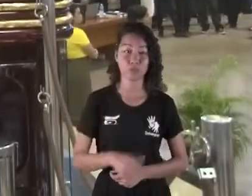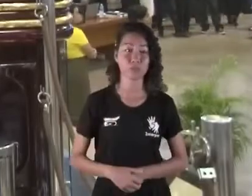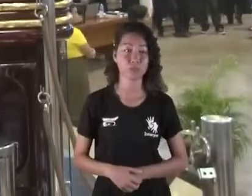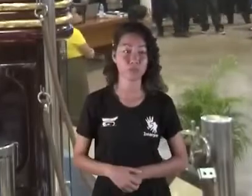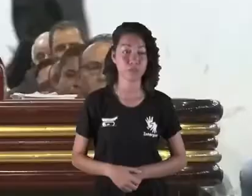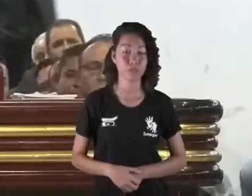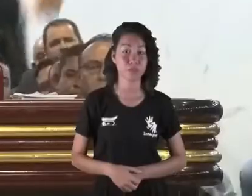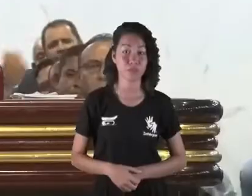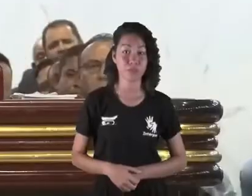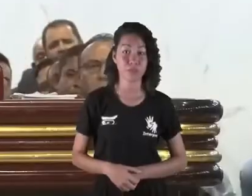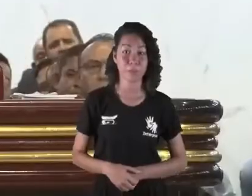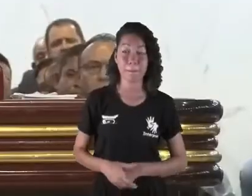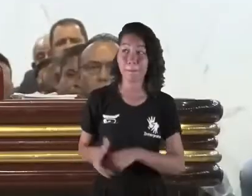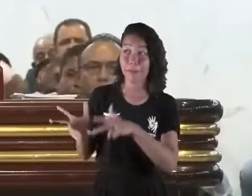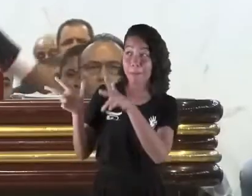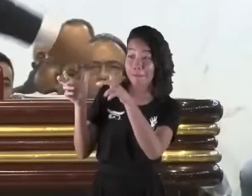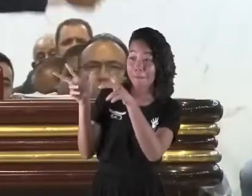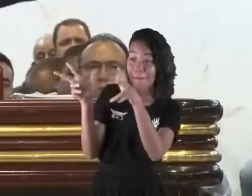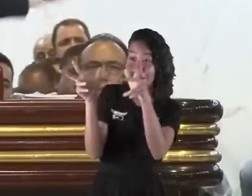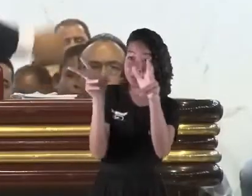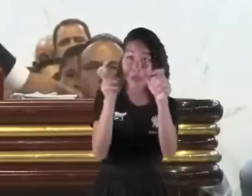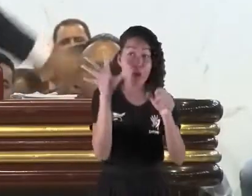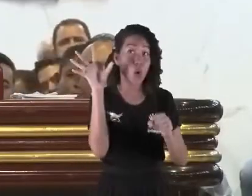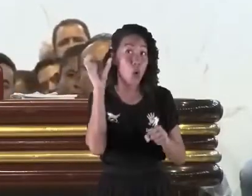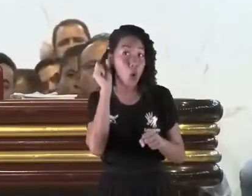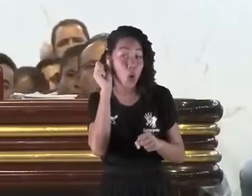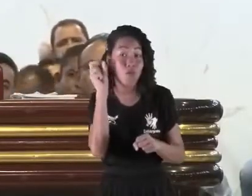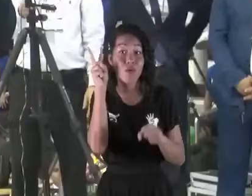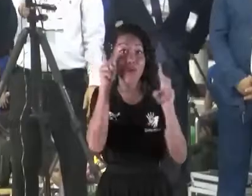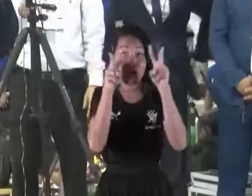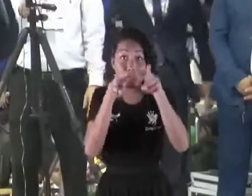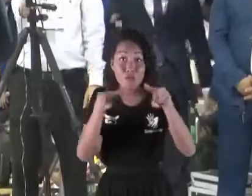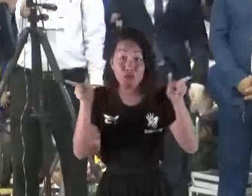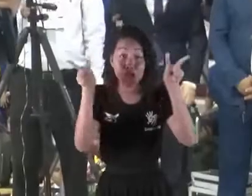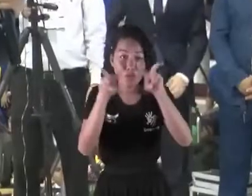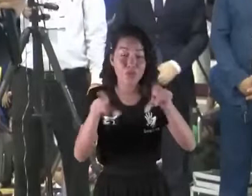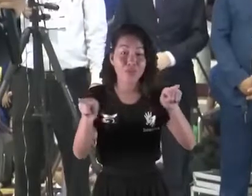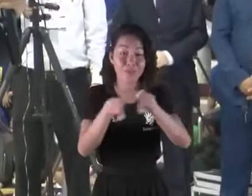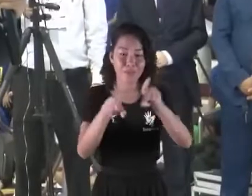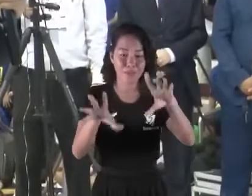Ezequiel ouviu e Ezequiel sentiu.